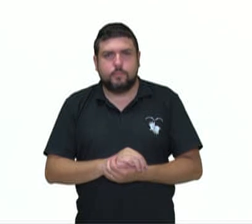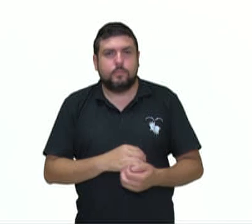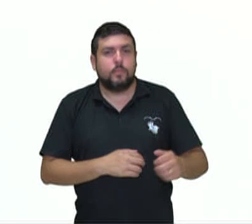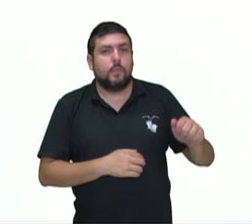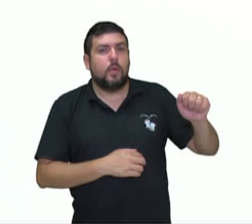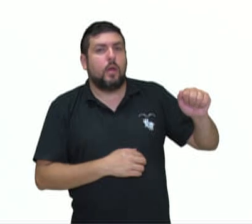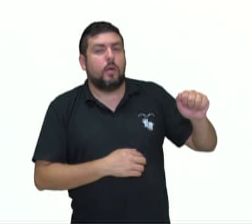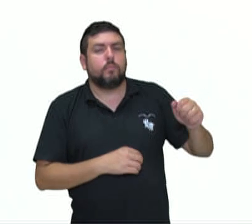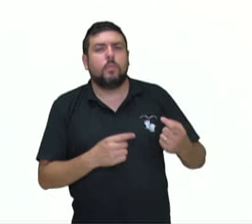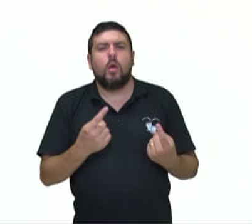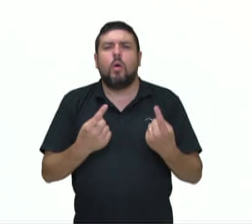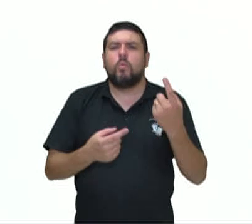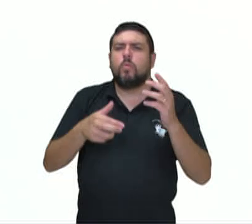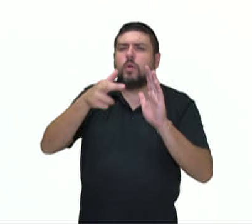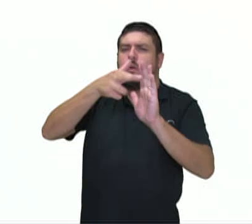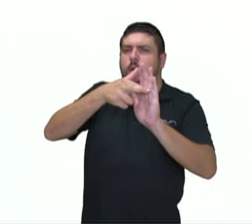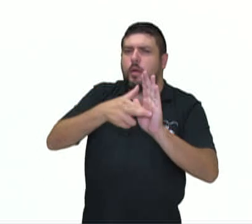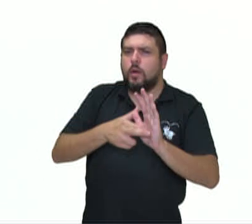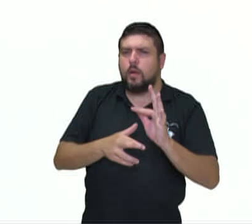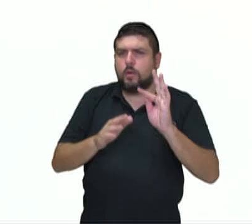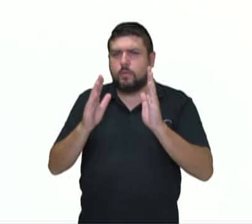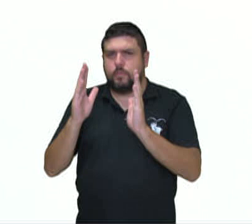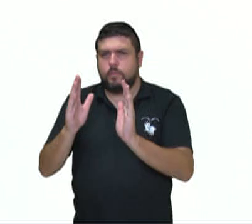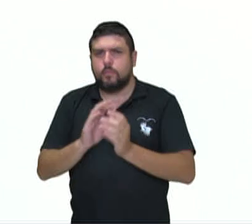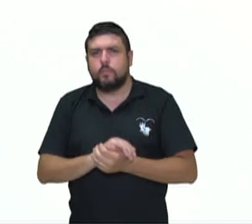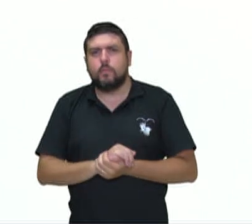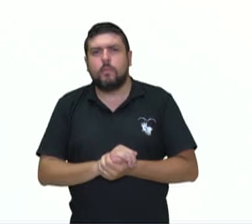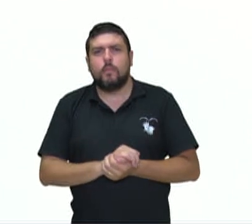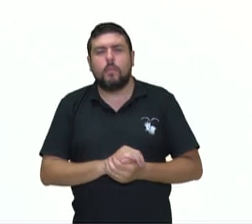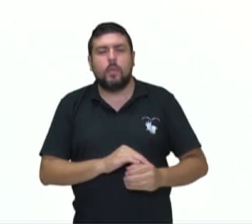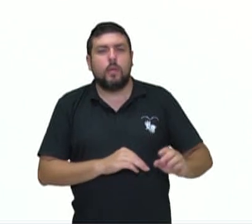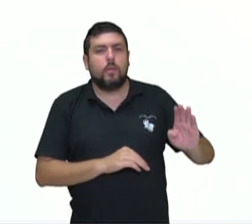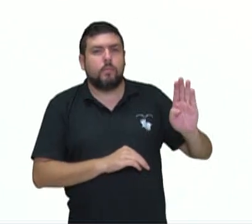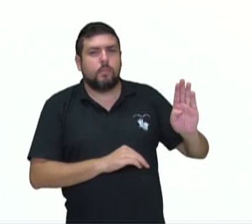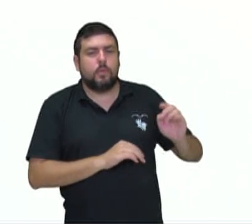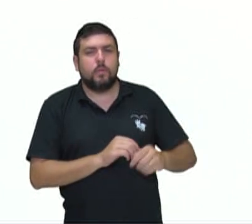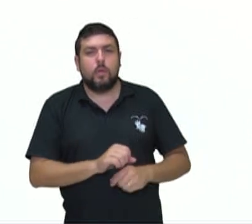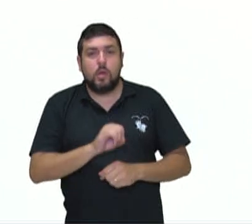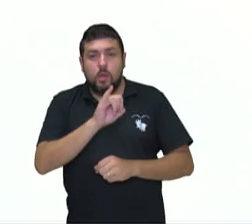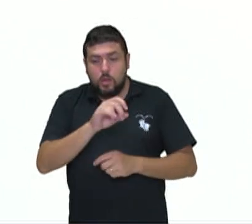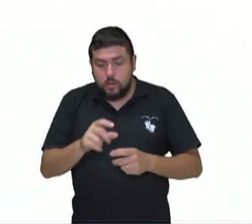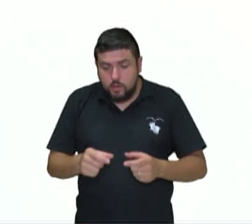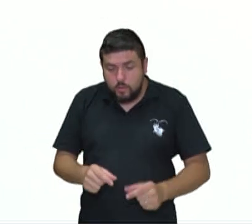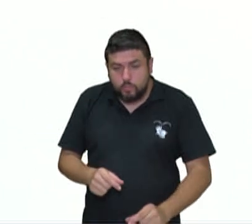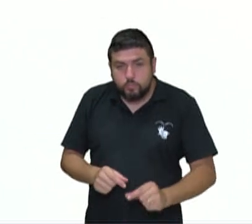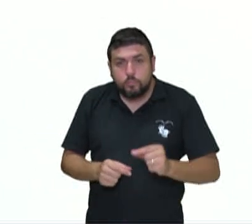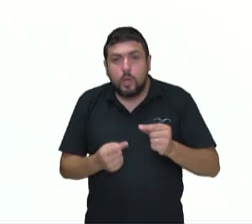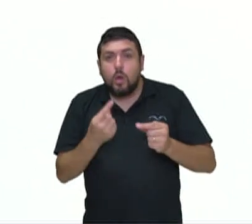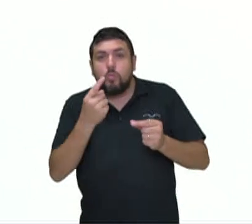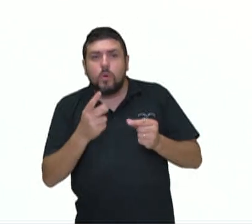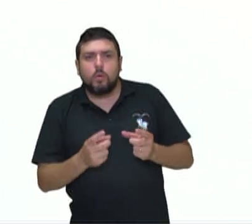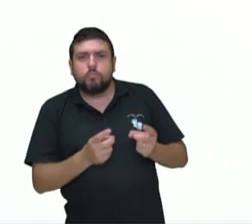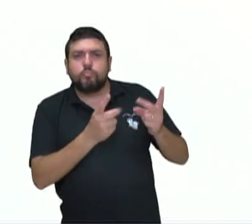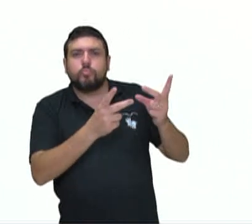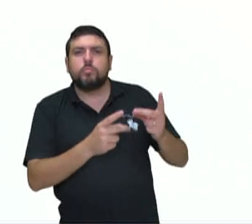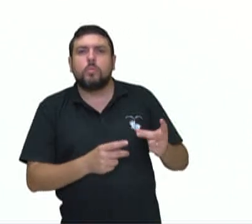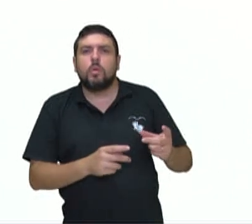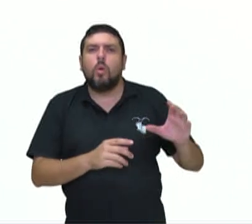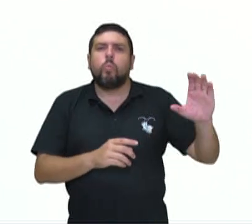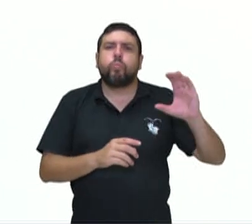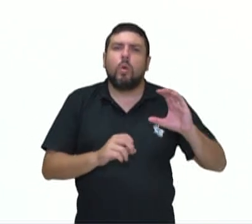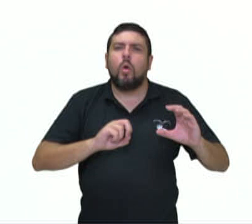lei dessa função? Na letra B, se o comerciante vender uma unidade desse produto, terá lucro ou